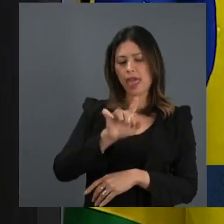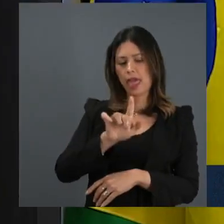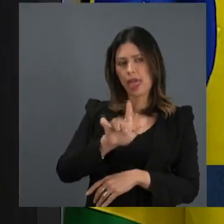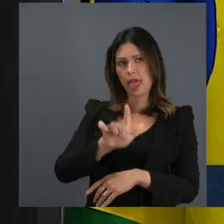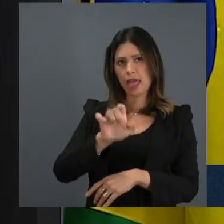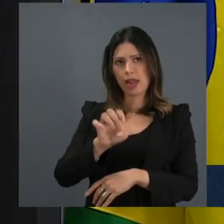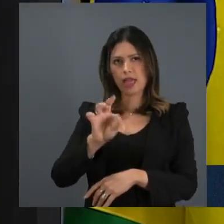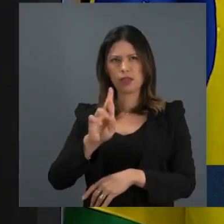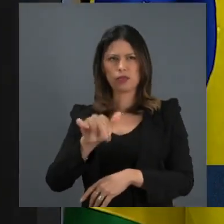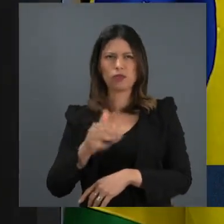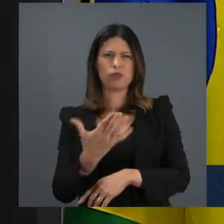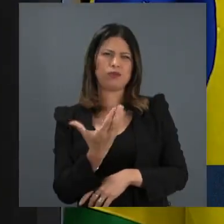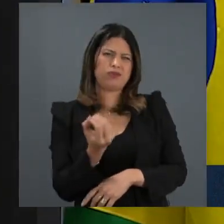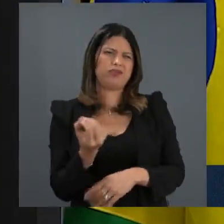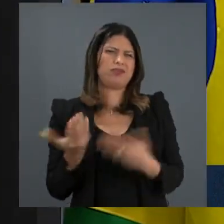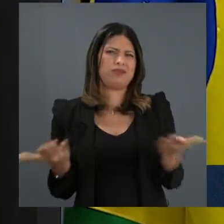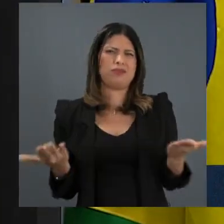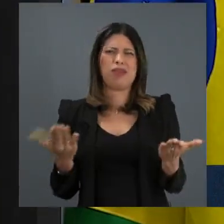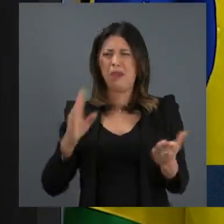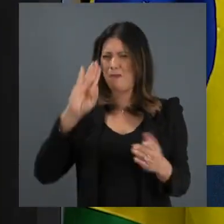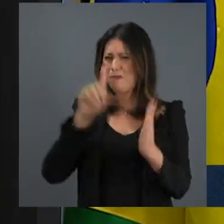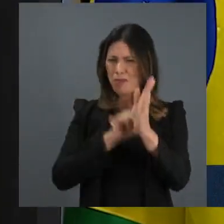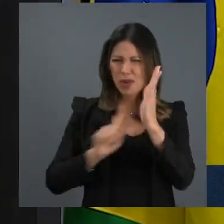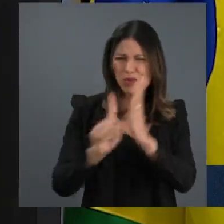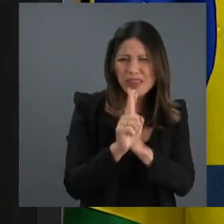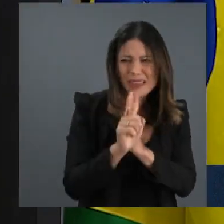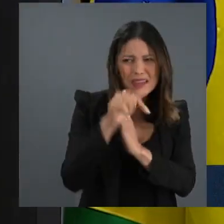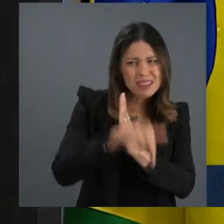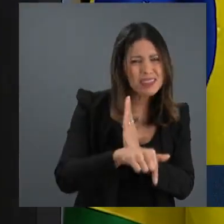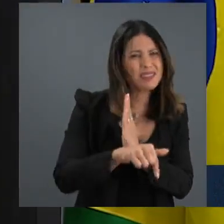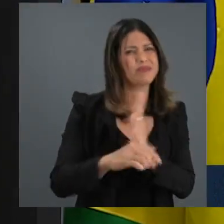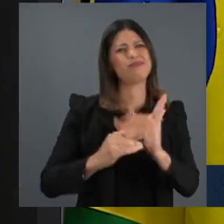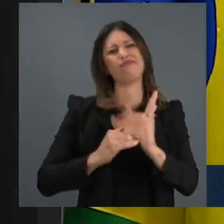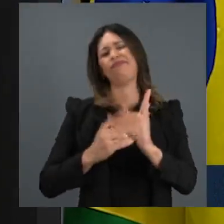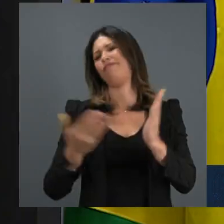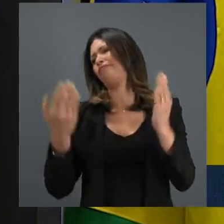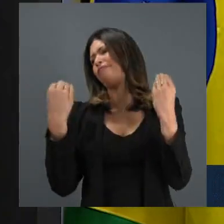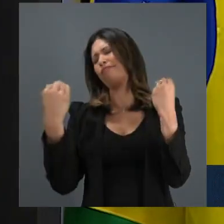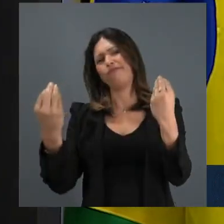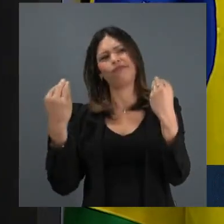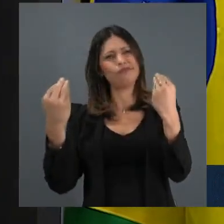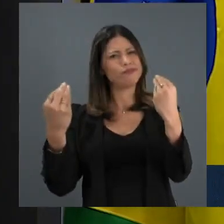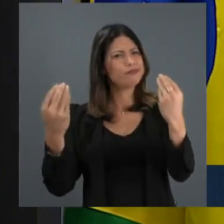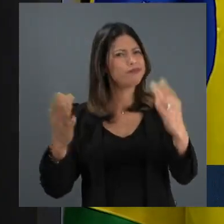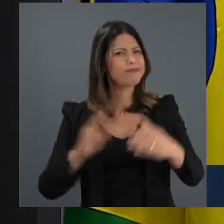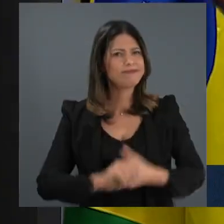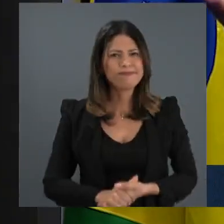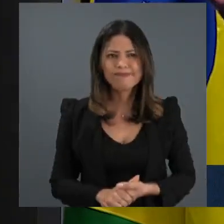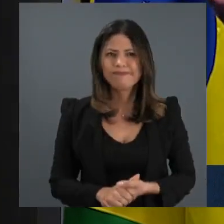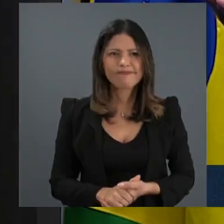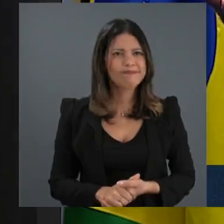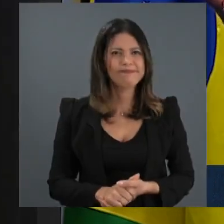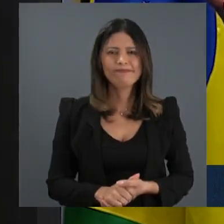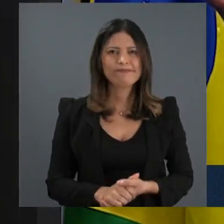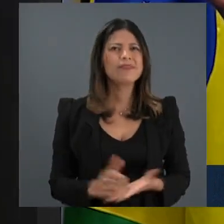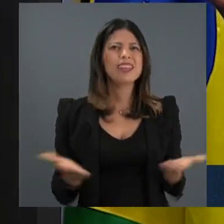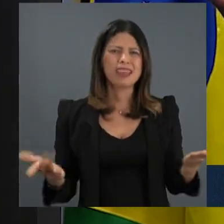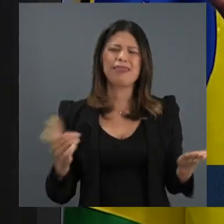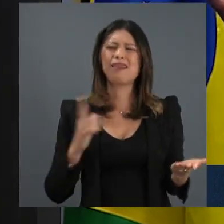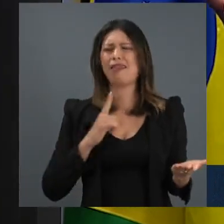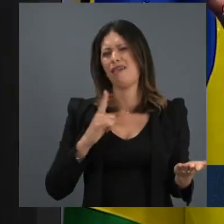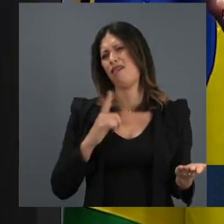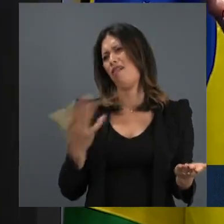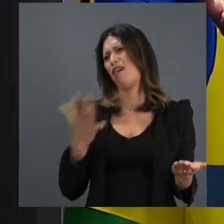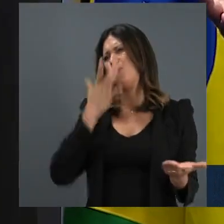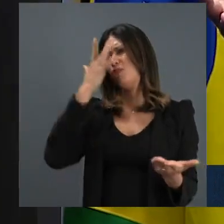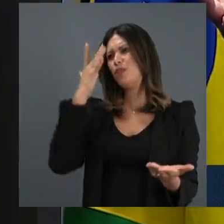dessa casa. Por favor, por favor. É uma arma química. A gente ouviu os especialistas,